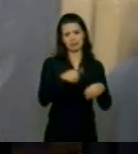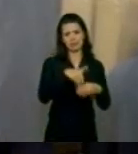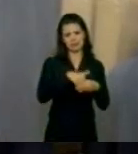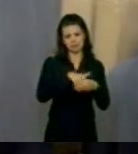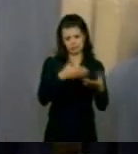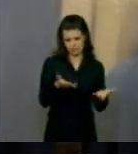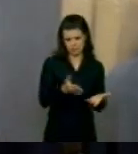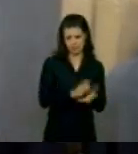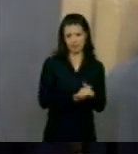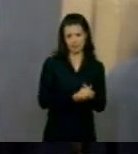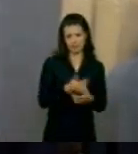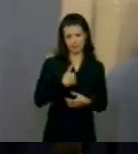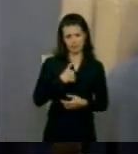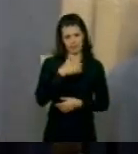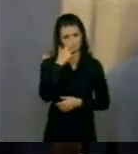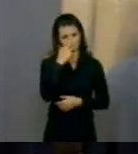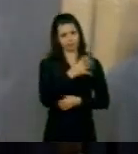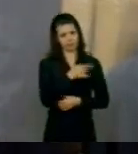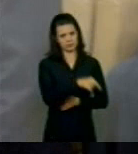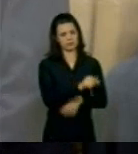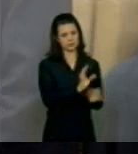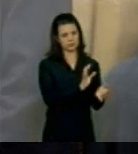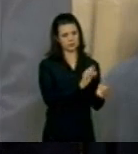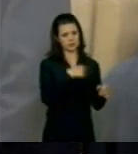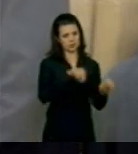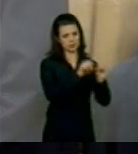eu ousaria acusar o nosso,